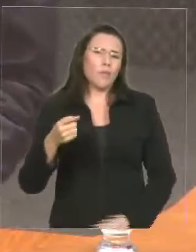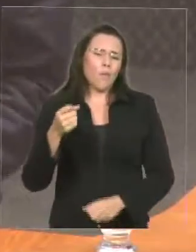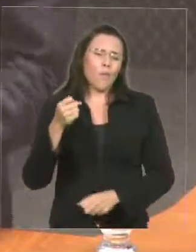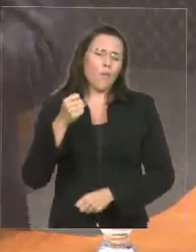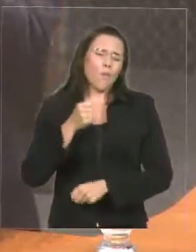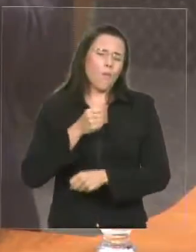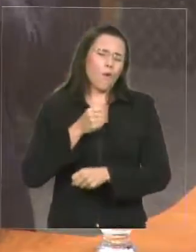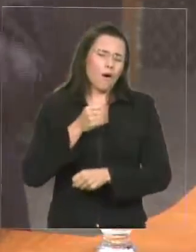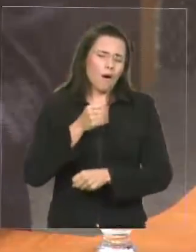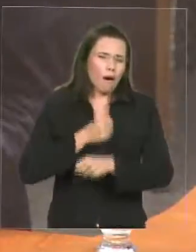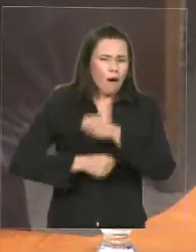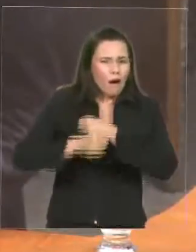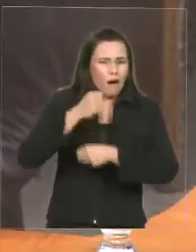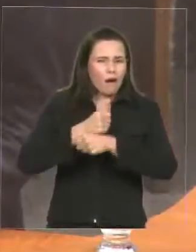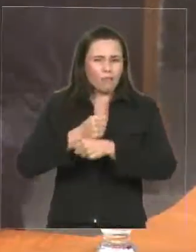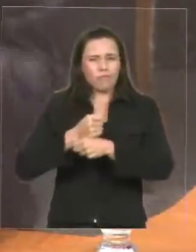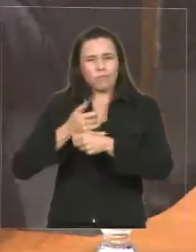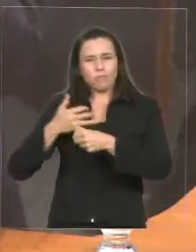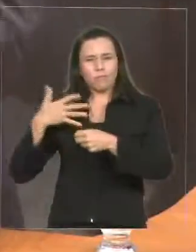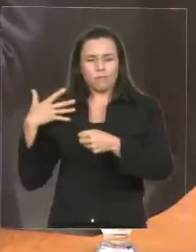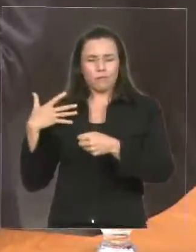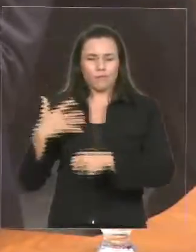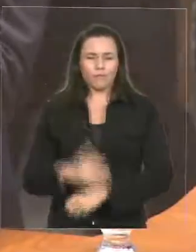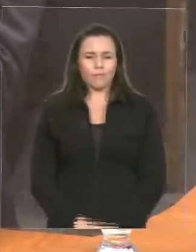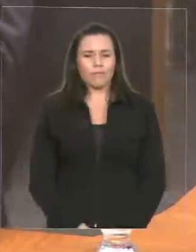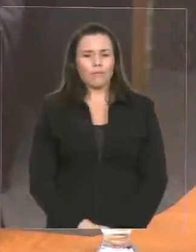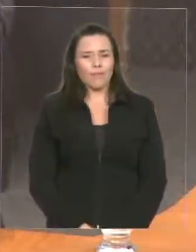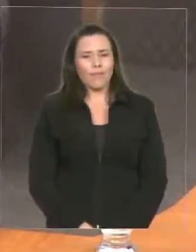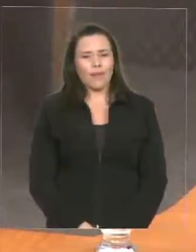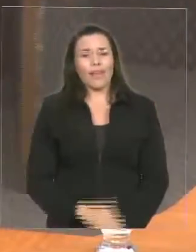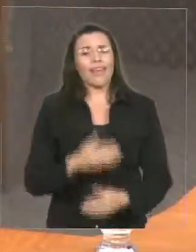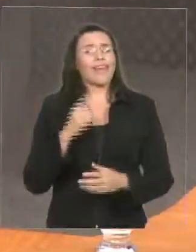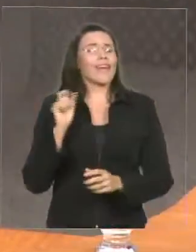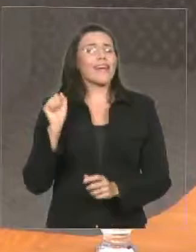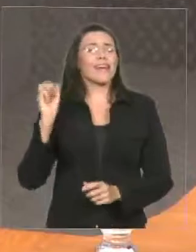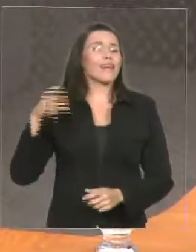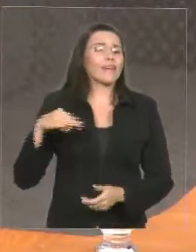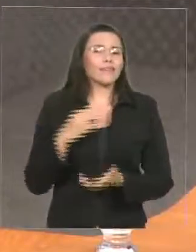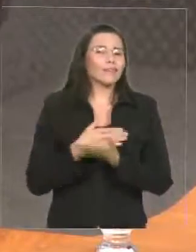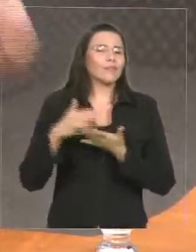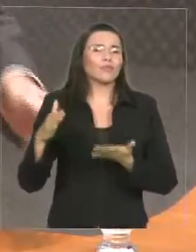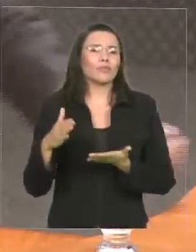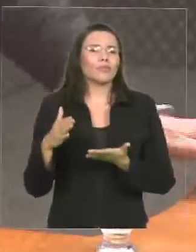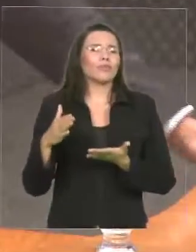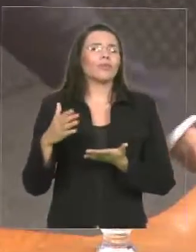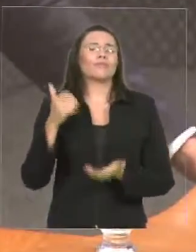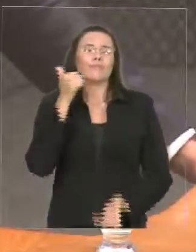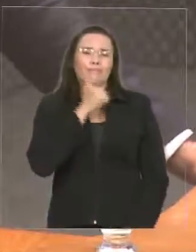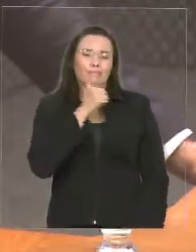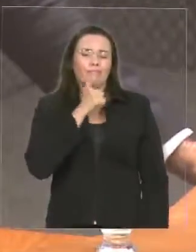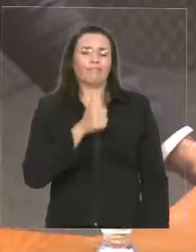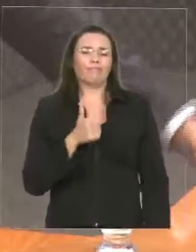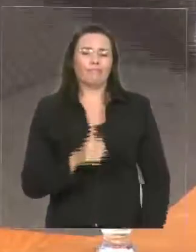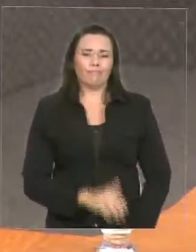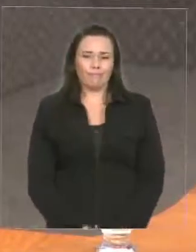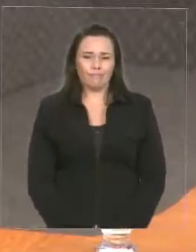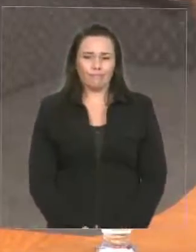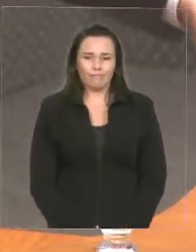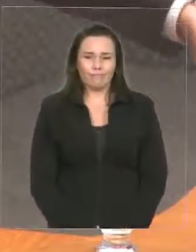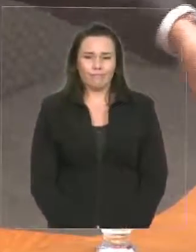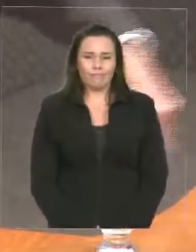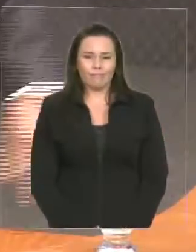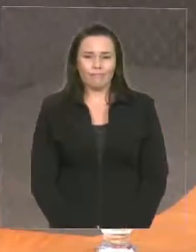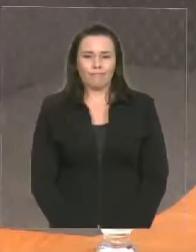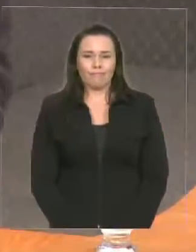A questão de não haver de fincação, de formação das cidades, também foi feita pelas mulheres. Se elas